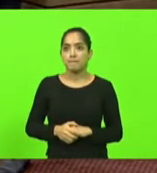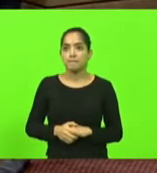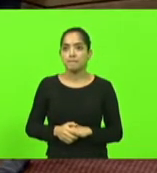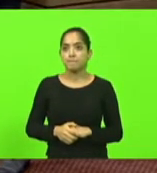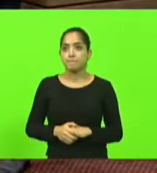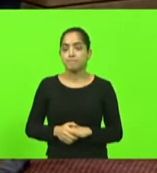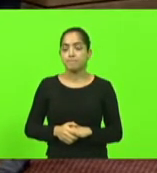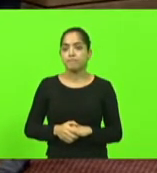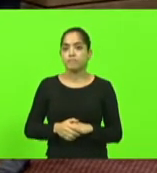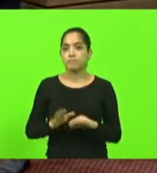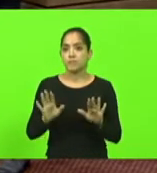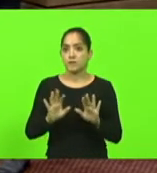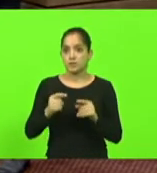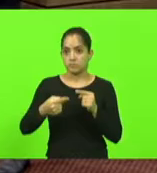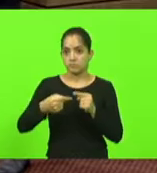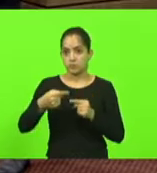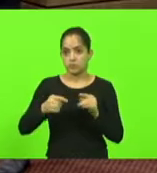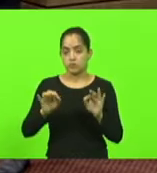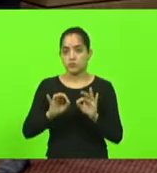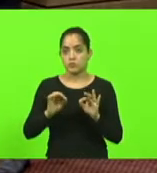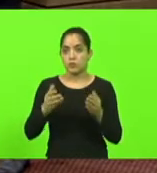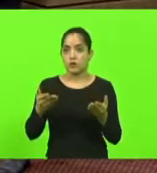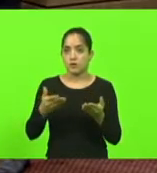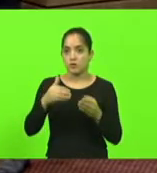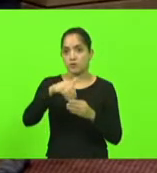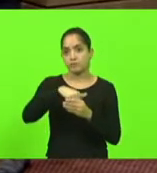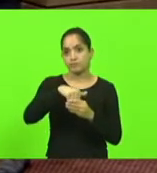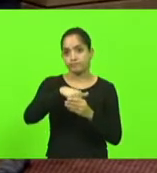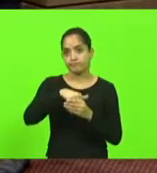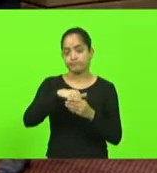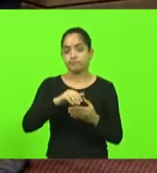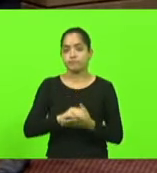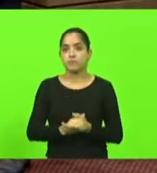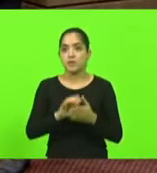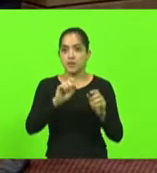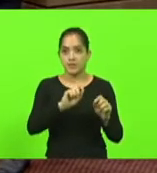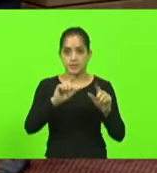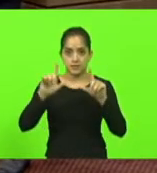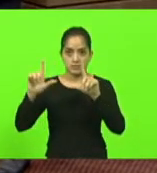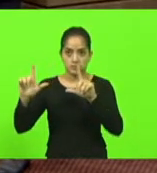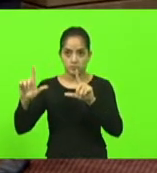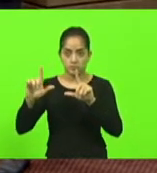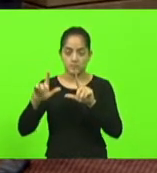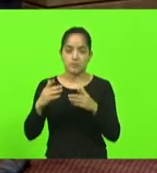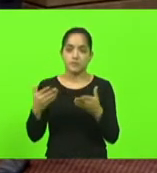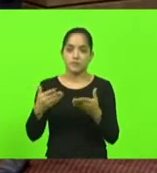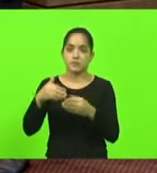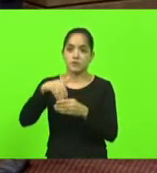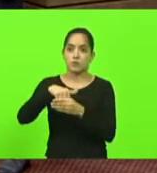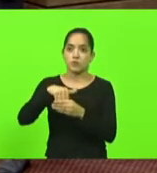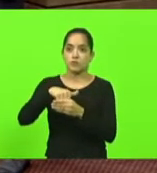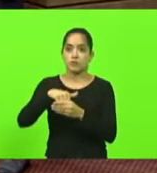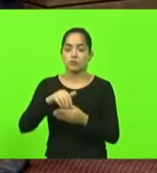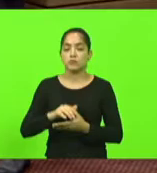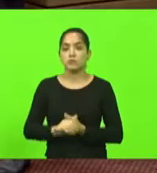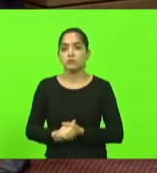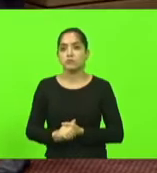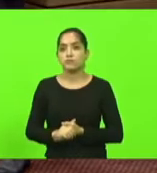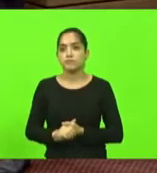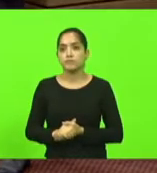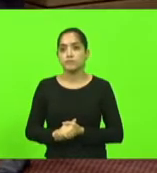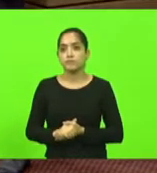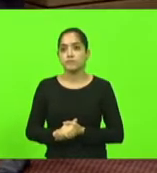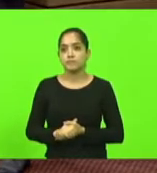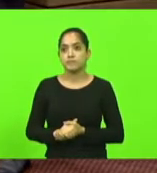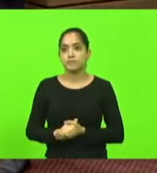Não havendo mais quem queira discutir em votação, peço à assessoria que abra o painel para que os senhores e senhoras deputados possam exercer seu direito de voto. Para encaminhamento de voto,